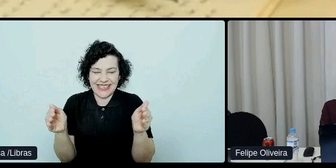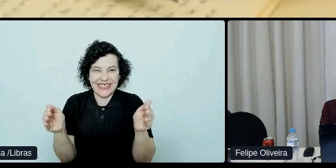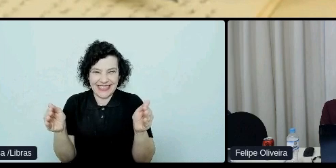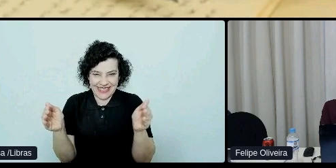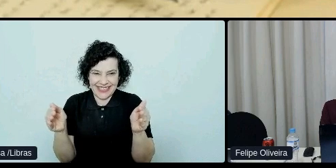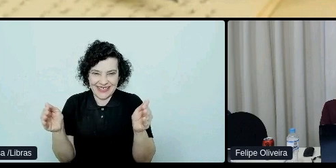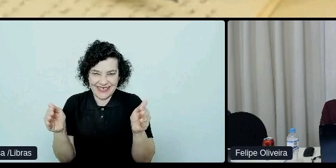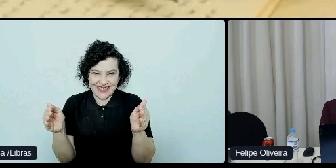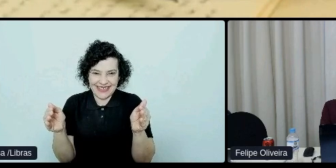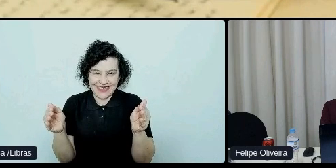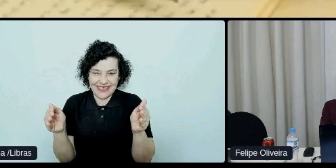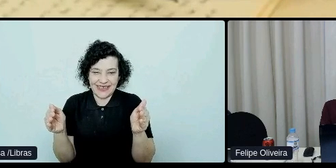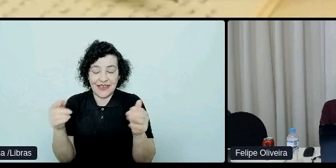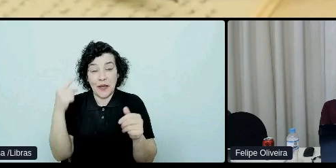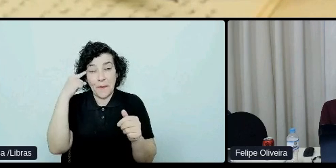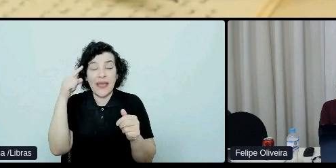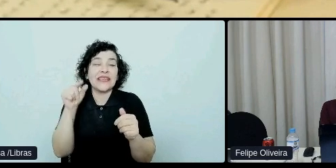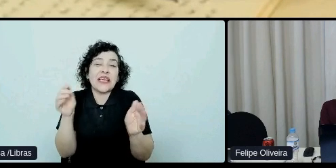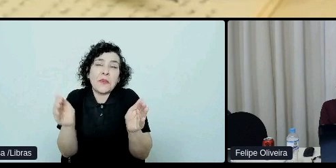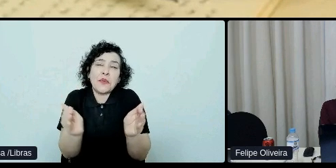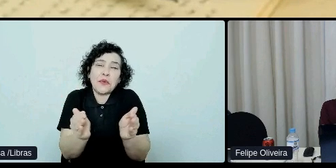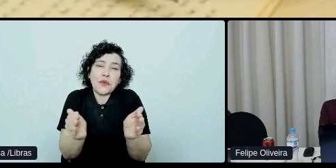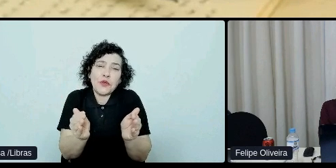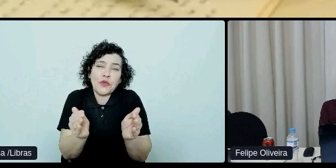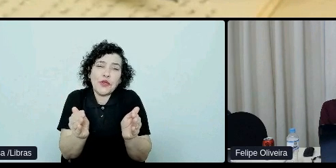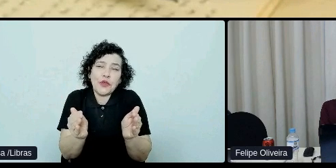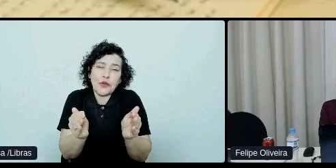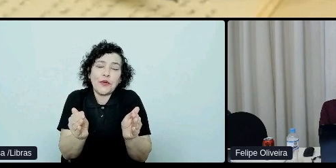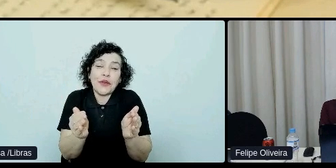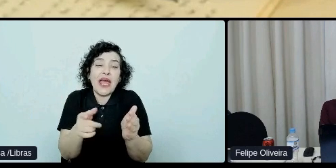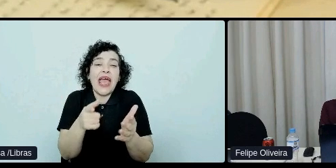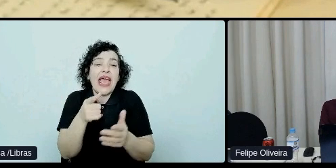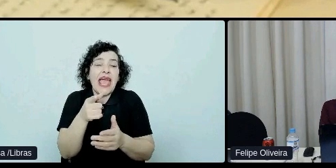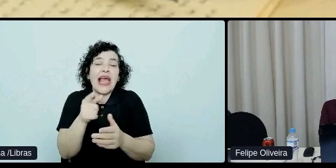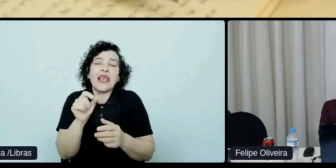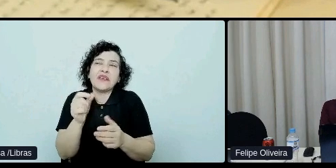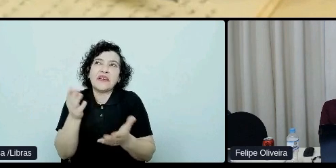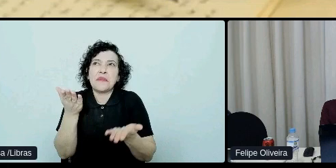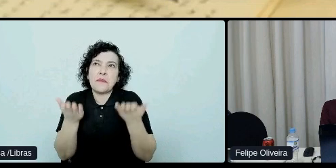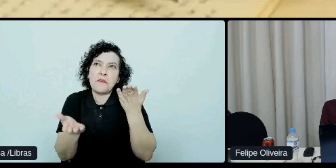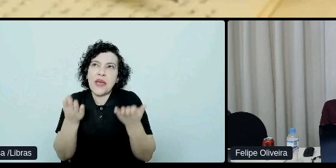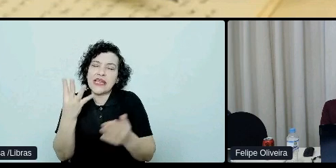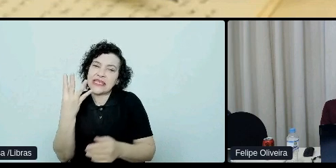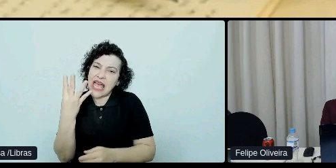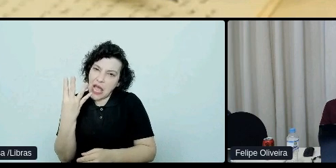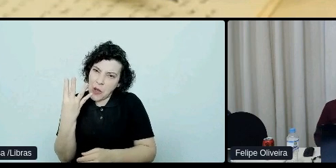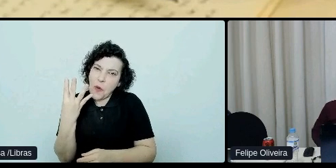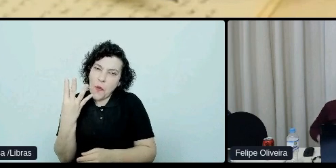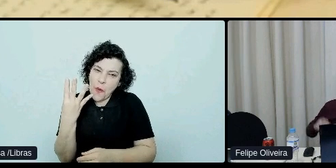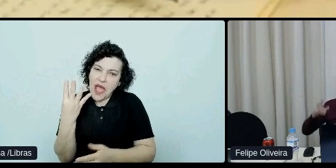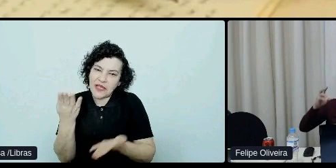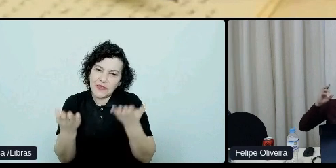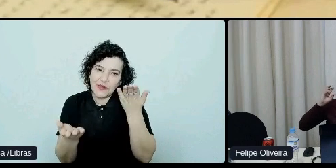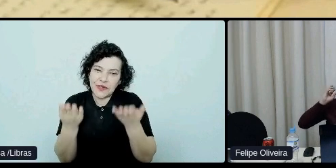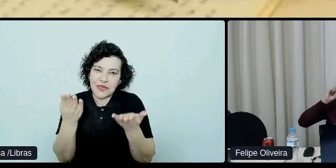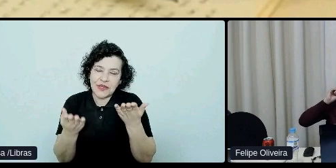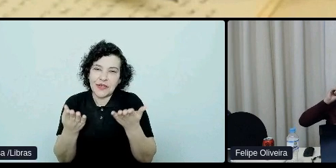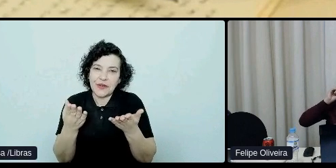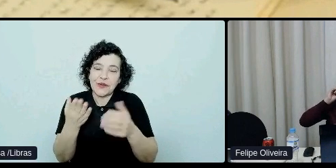pro tamanho dela, quem vê pensa que é um filhote. Ela é um bichinho que pesa, 4 quilinhos aí, branca, com